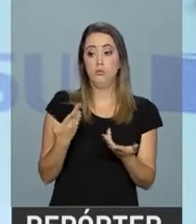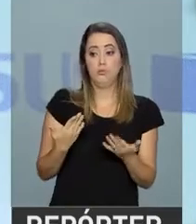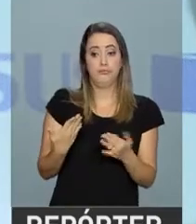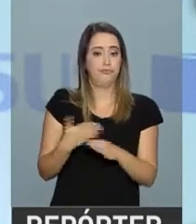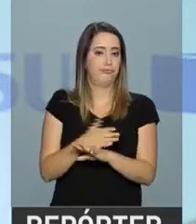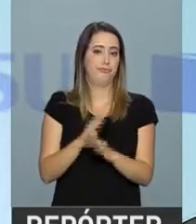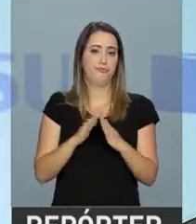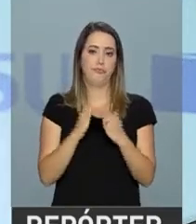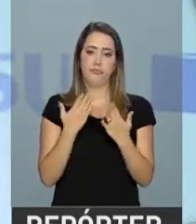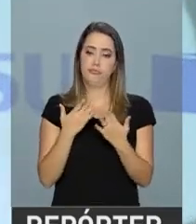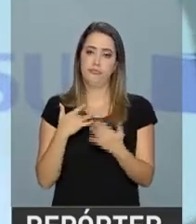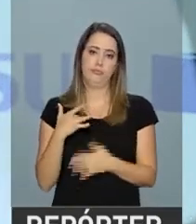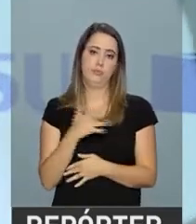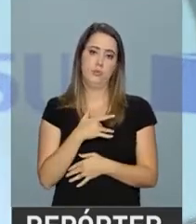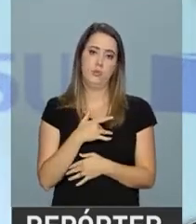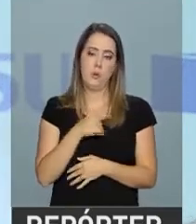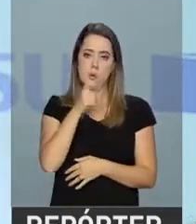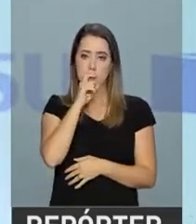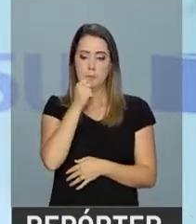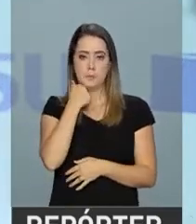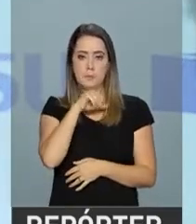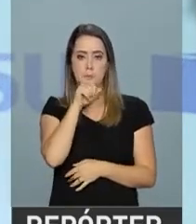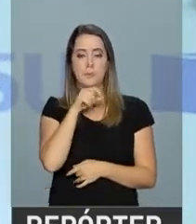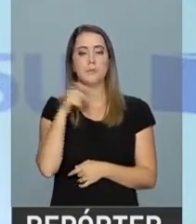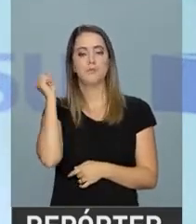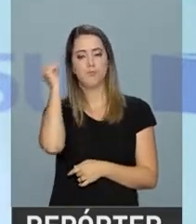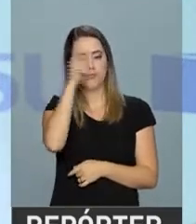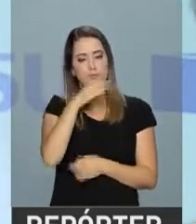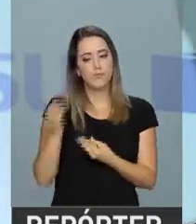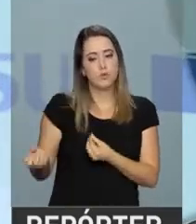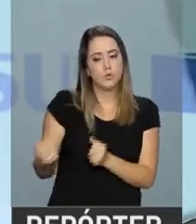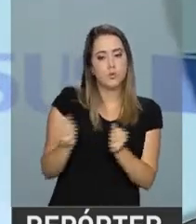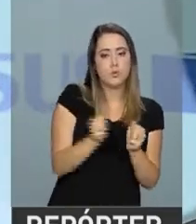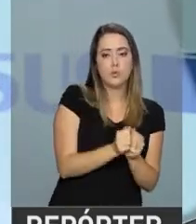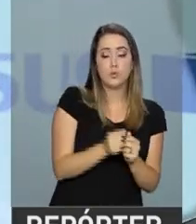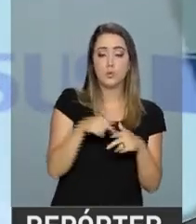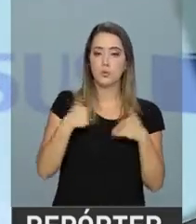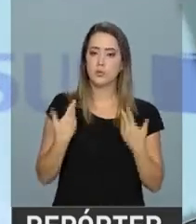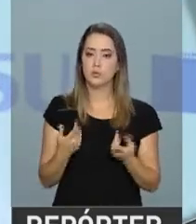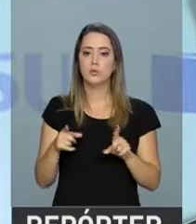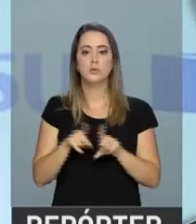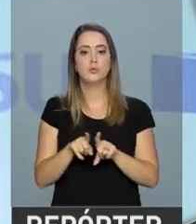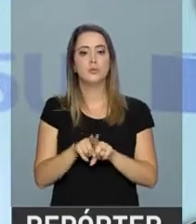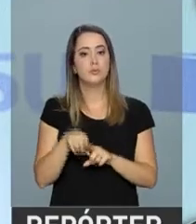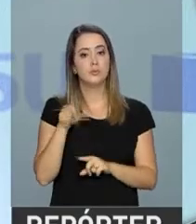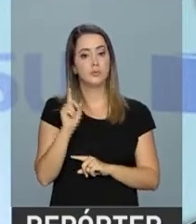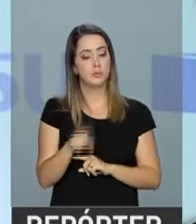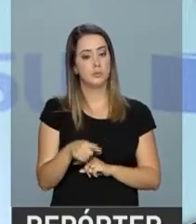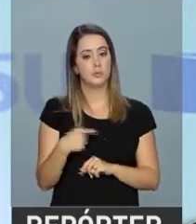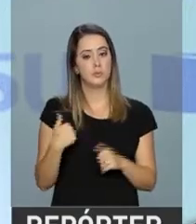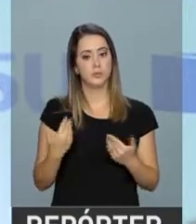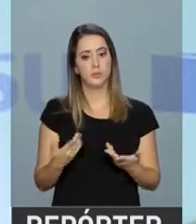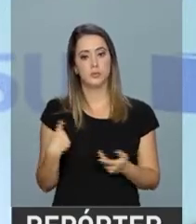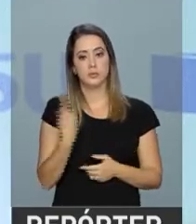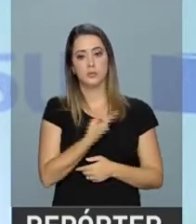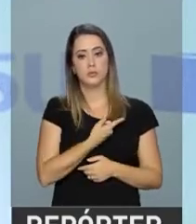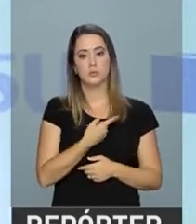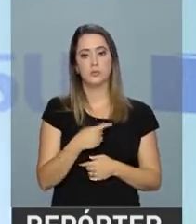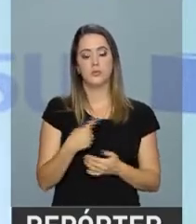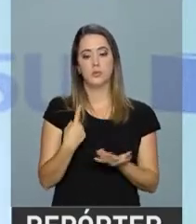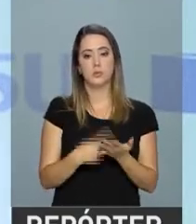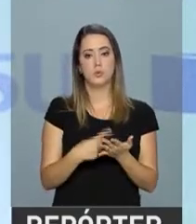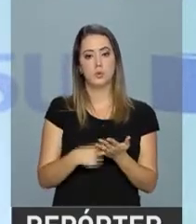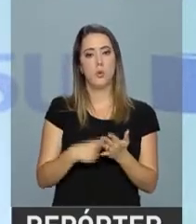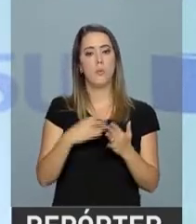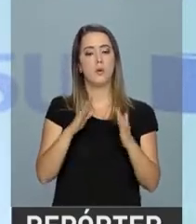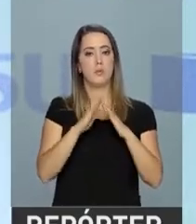básica os pais têm dificuldade de levar e também efe por isso é que nós estabelecemos a